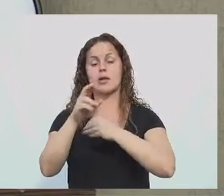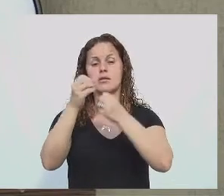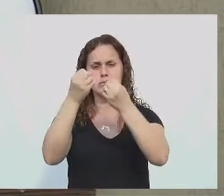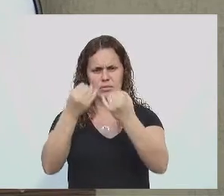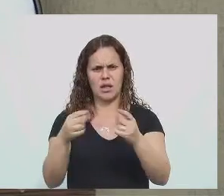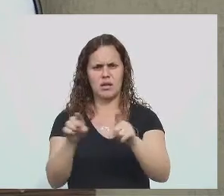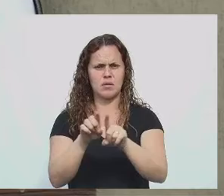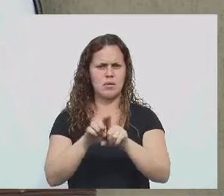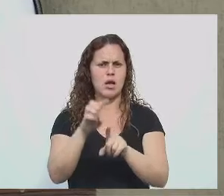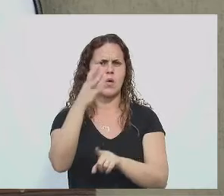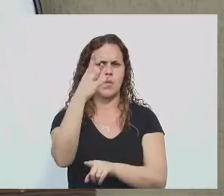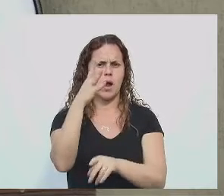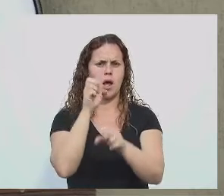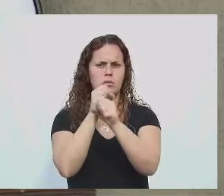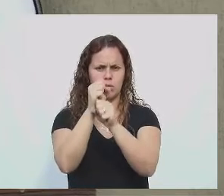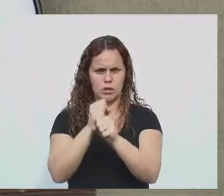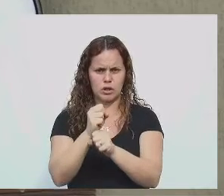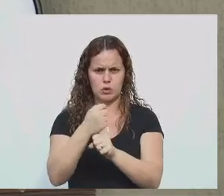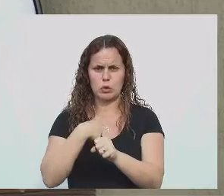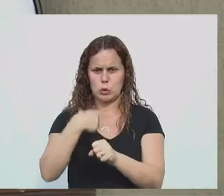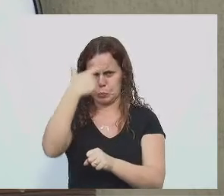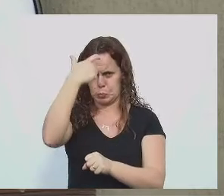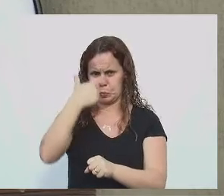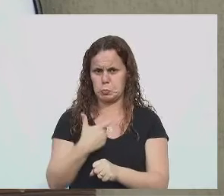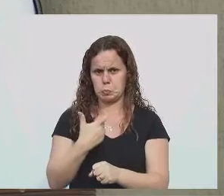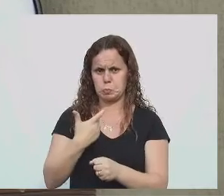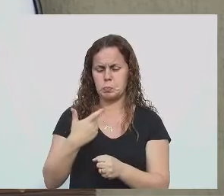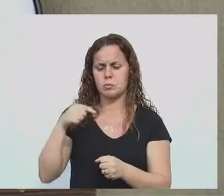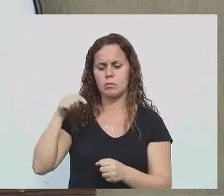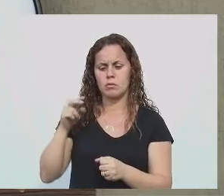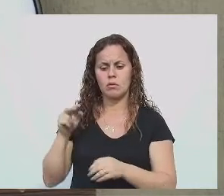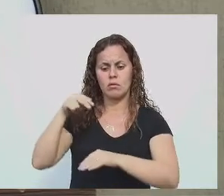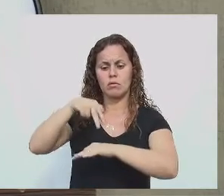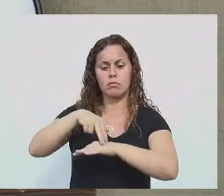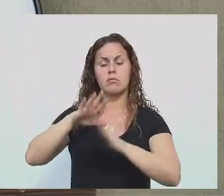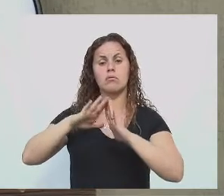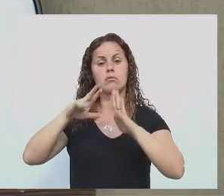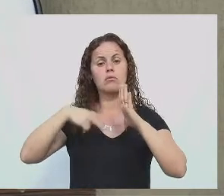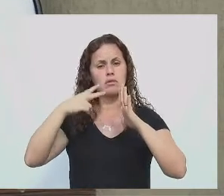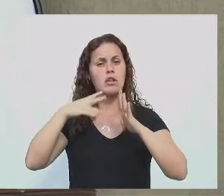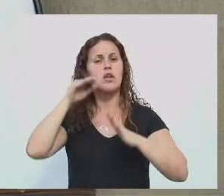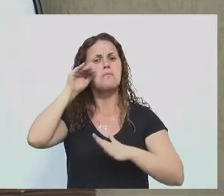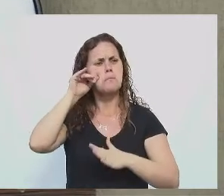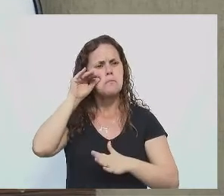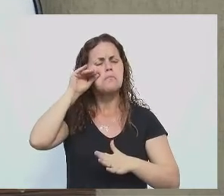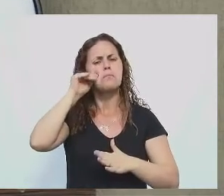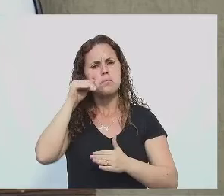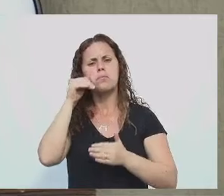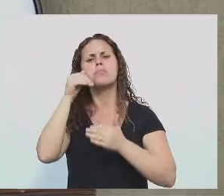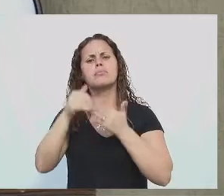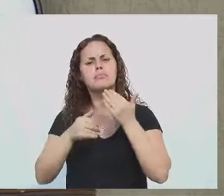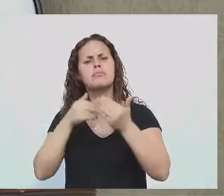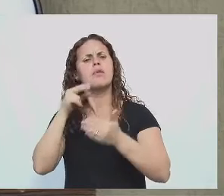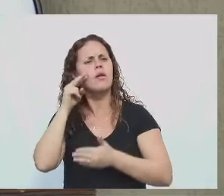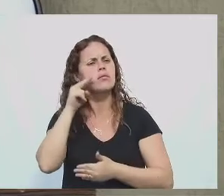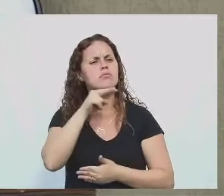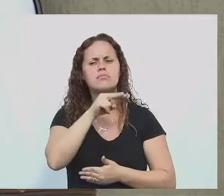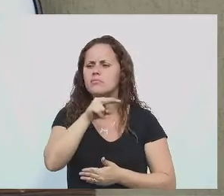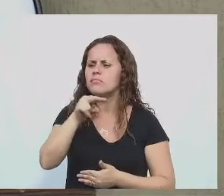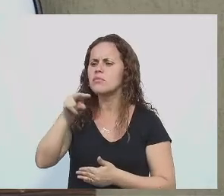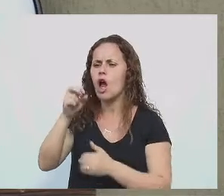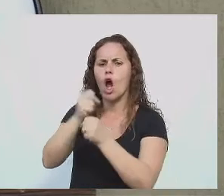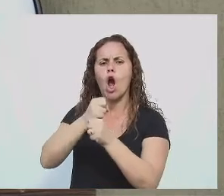durante esses 4 anos que eu estou nessa casa aqui, a gente vem acompanhando as obras executadas